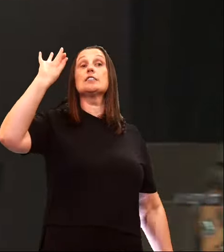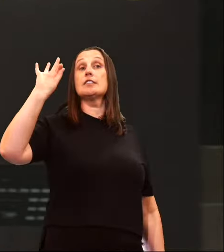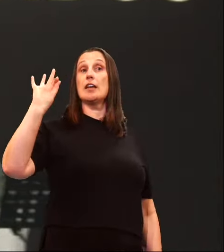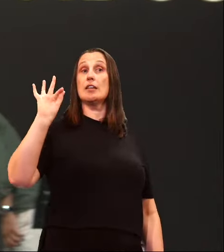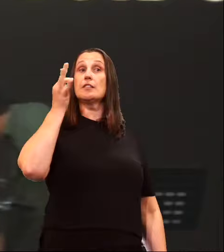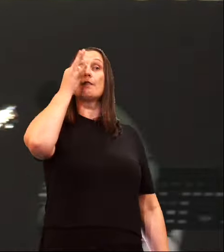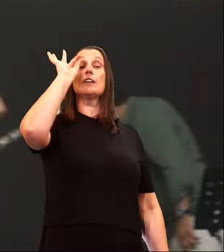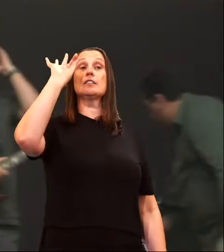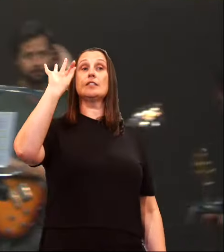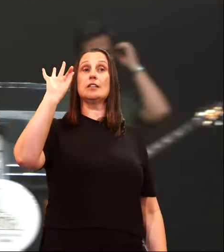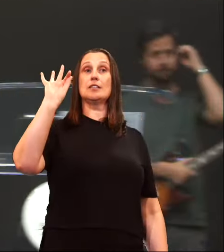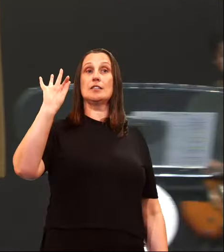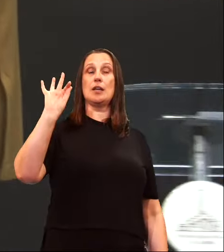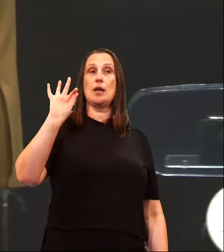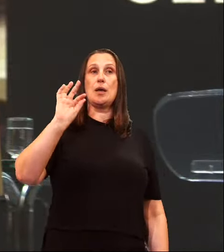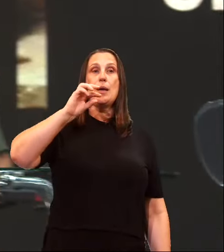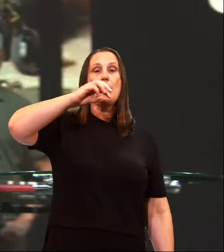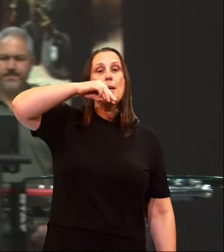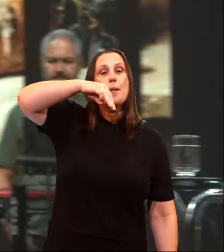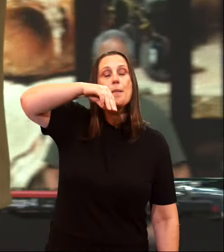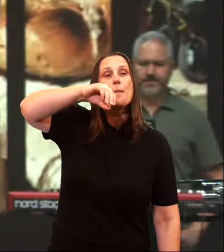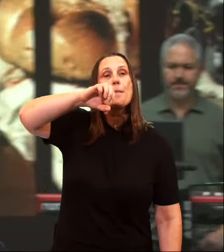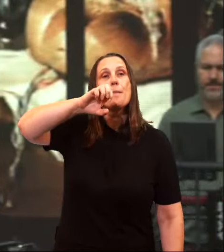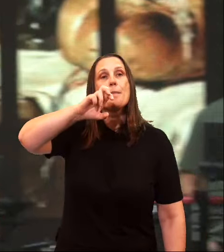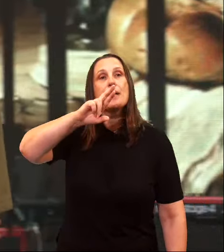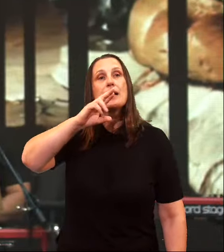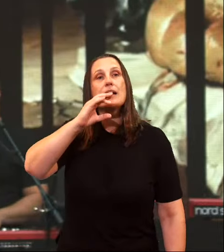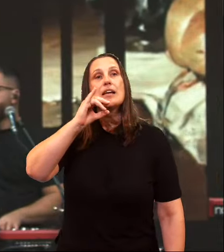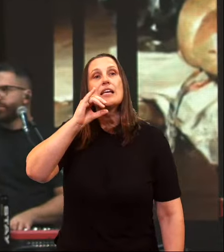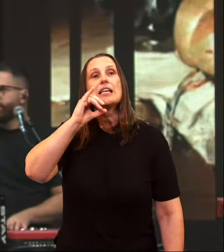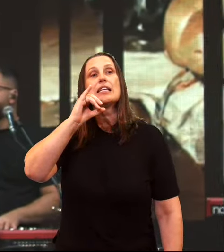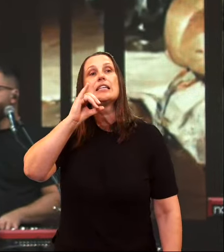em espanhol, merci, graças.